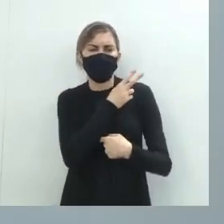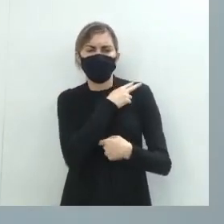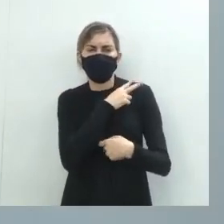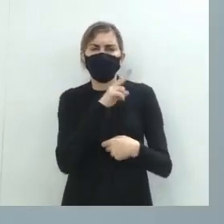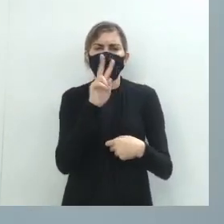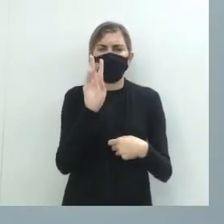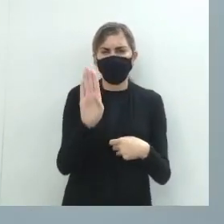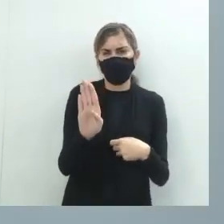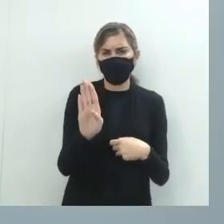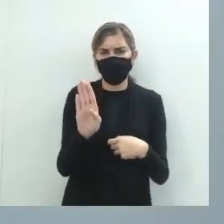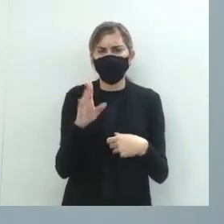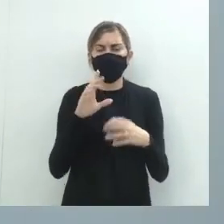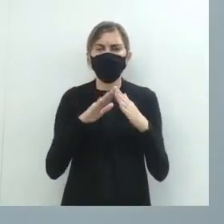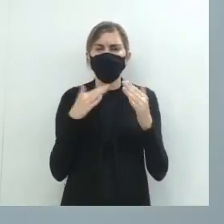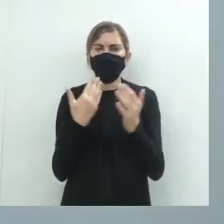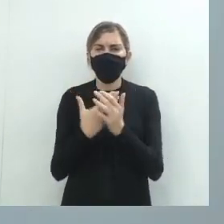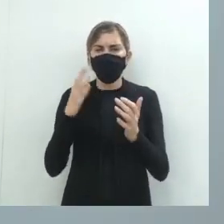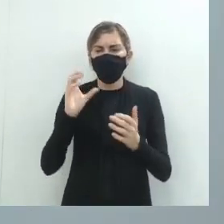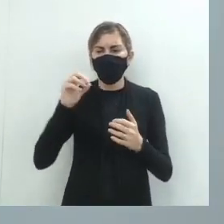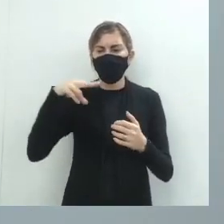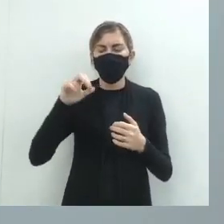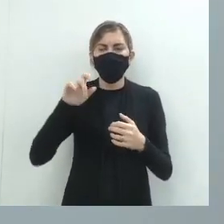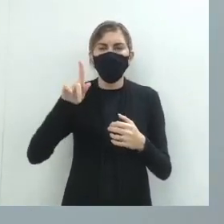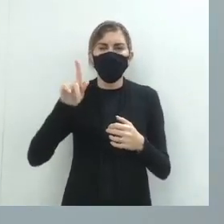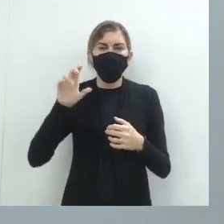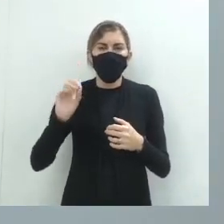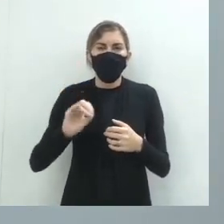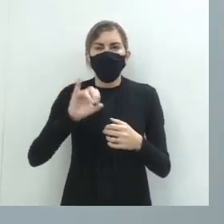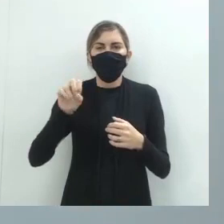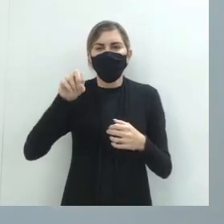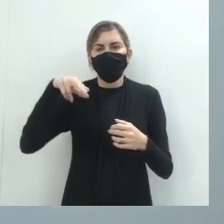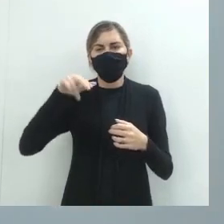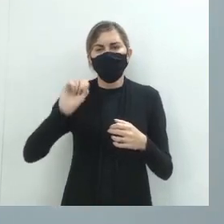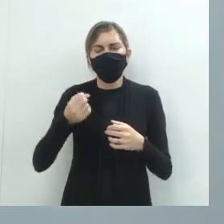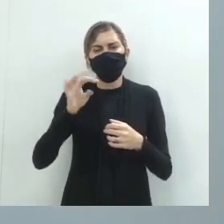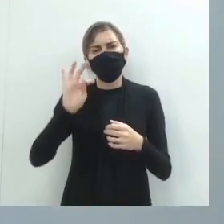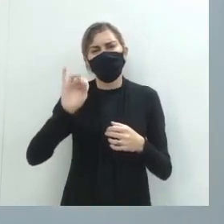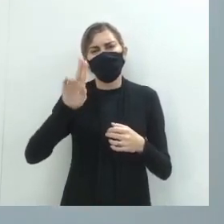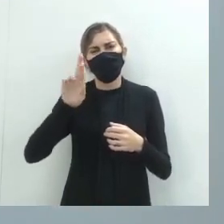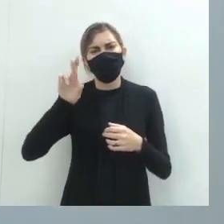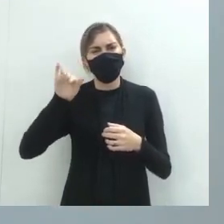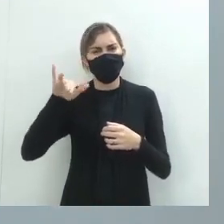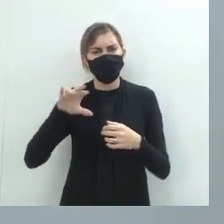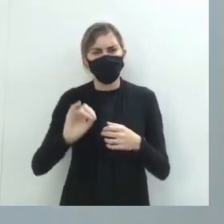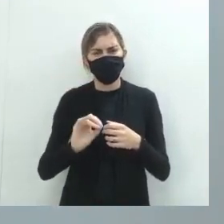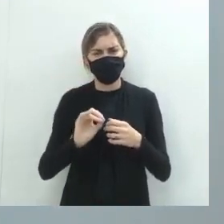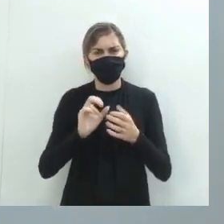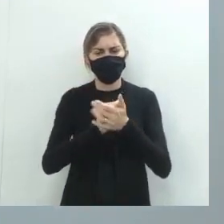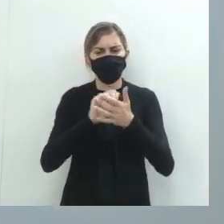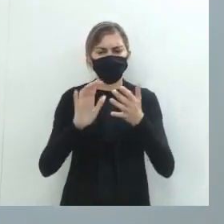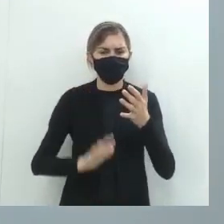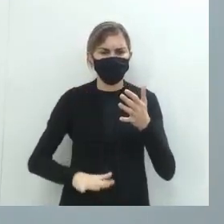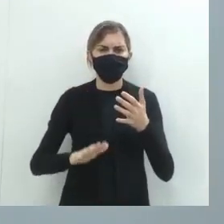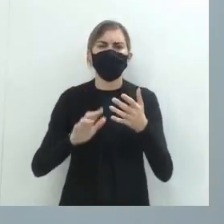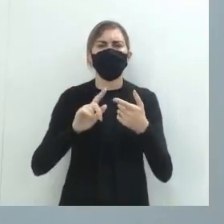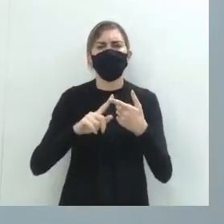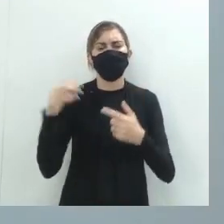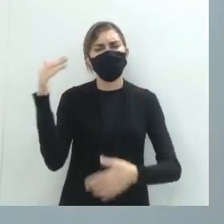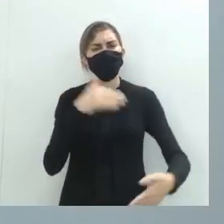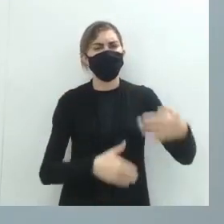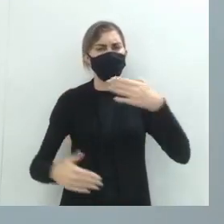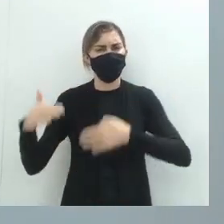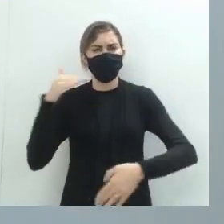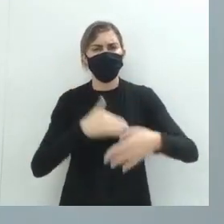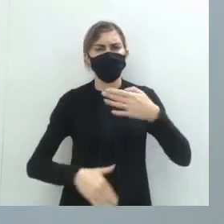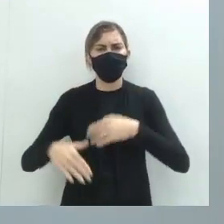e C da Escola Cônego Jonas Taurino. Continuem fazendo atividade remota, continuem participando